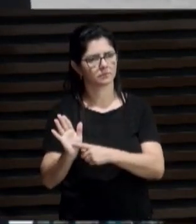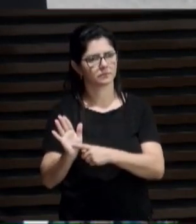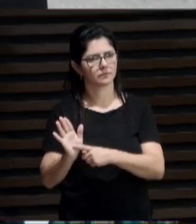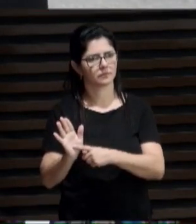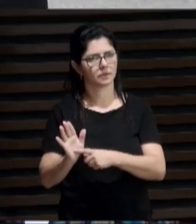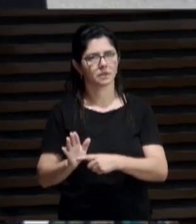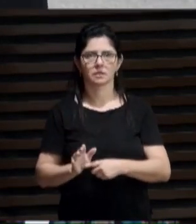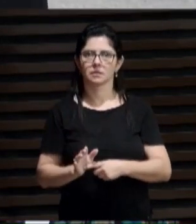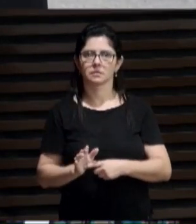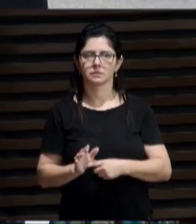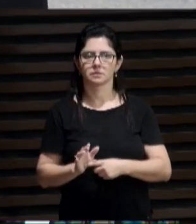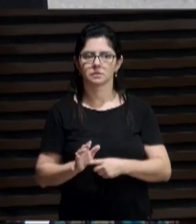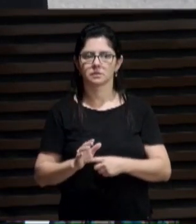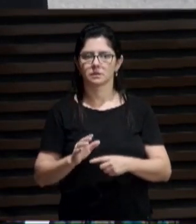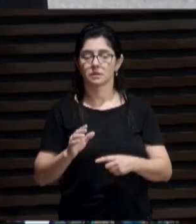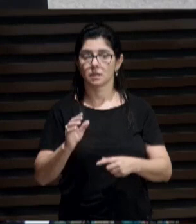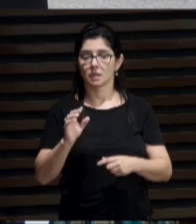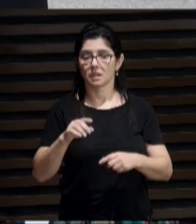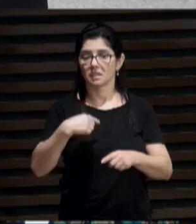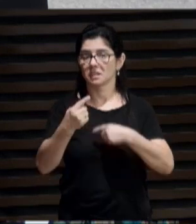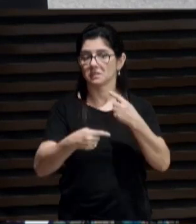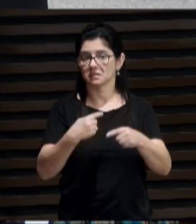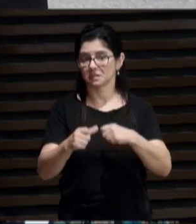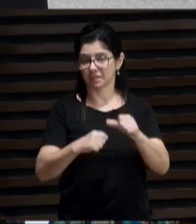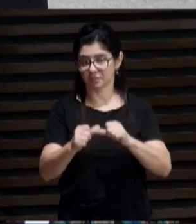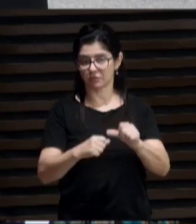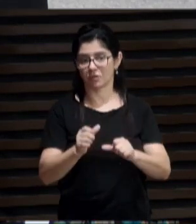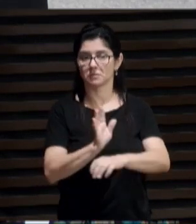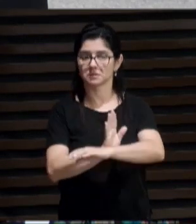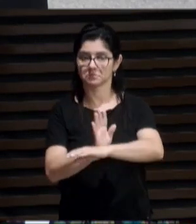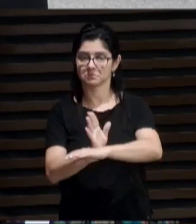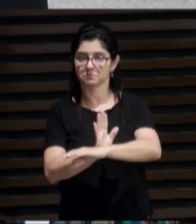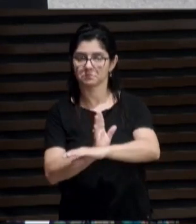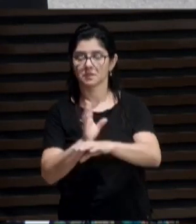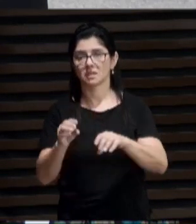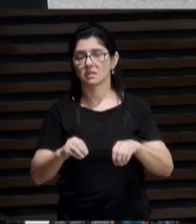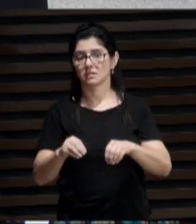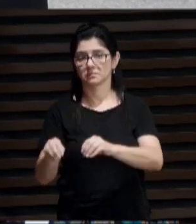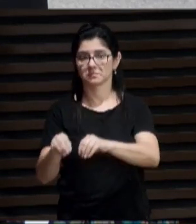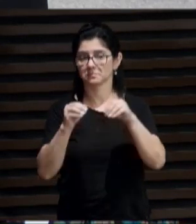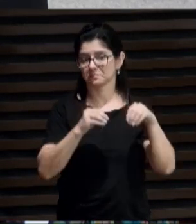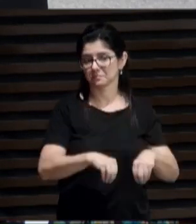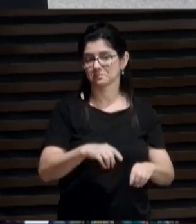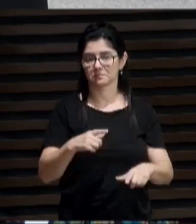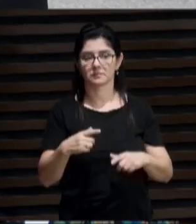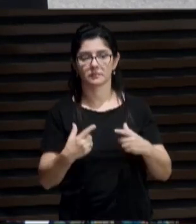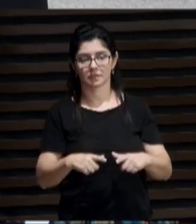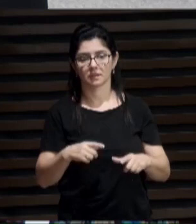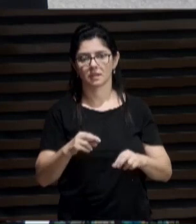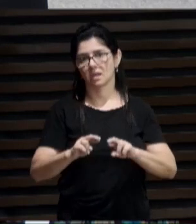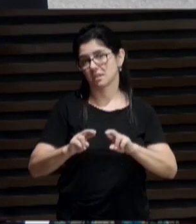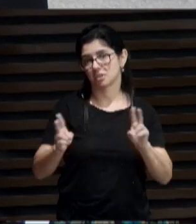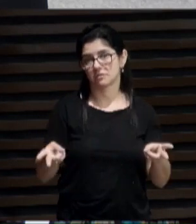o fundo e elas estão em outro contexto. Aquela ideia quando você quer sair de férias, você está ali no seu escritório trabalhando, daqui a pouco